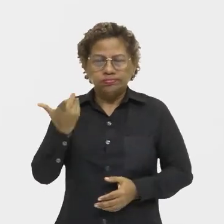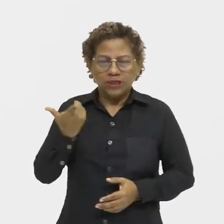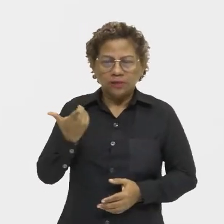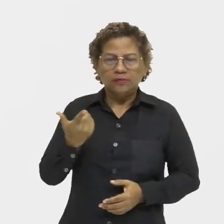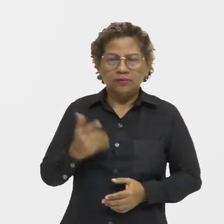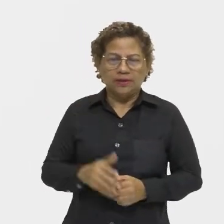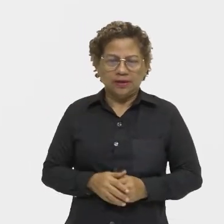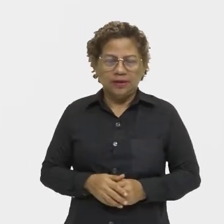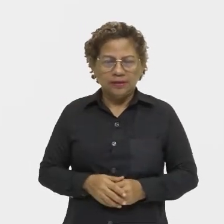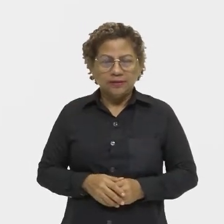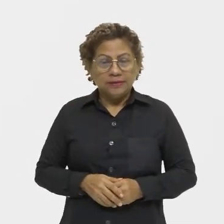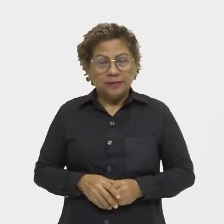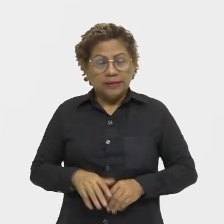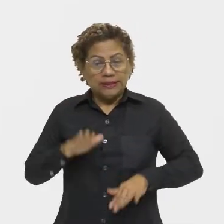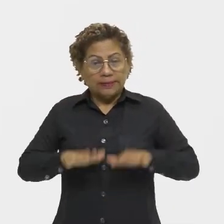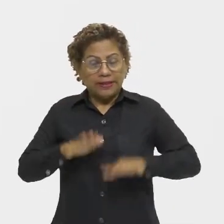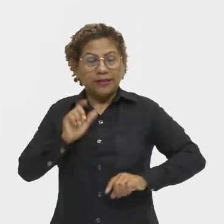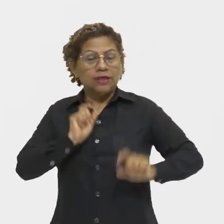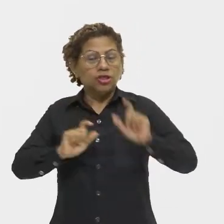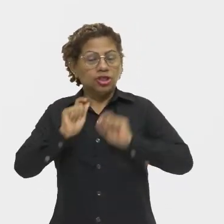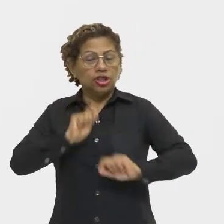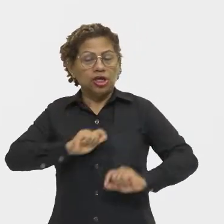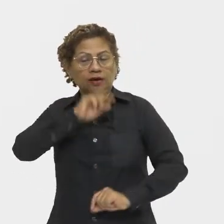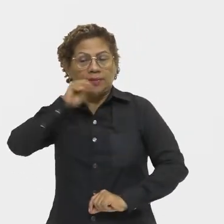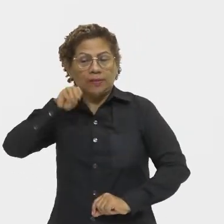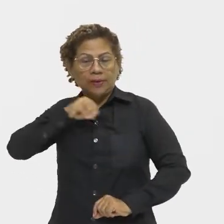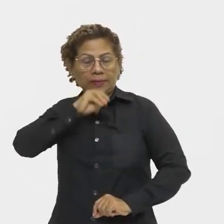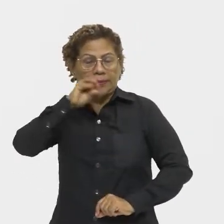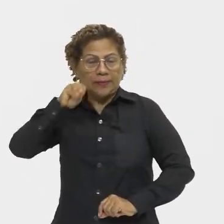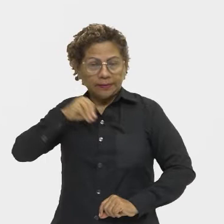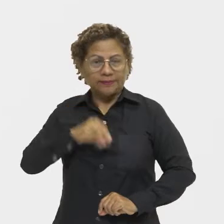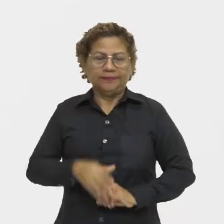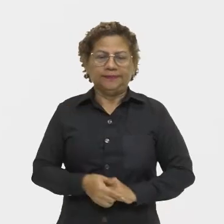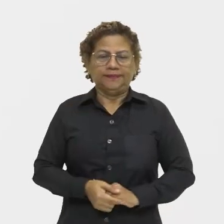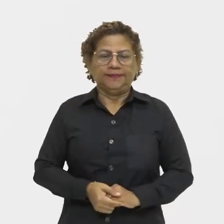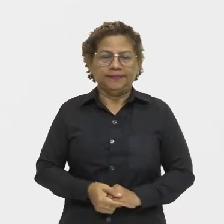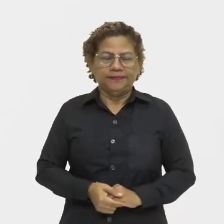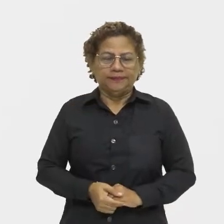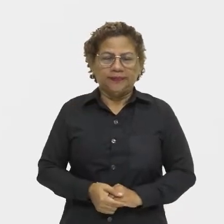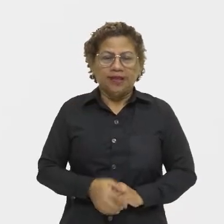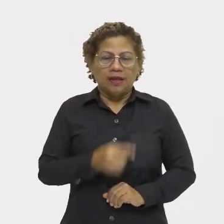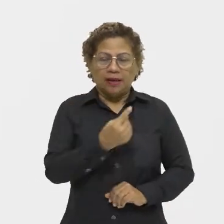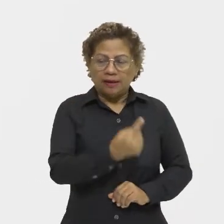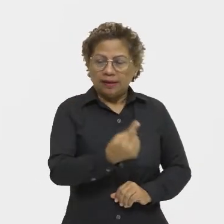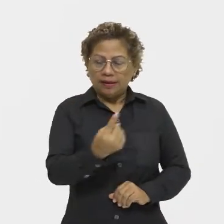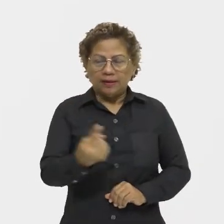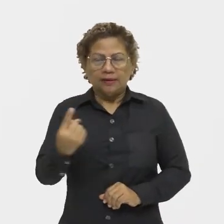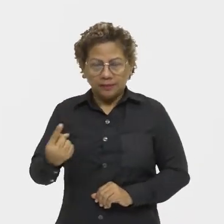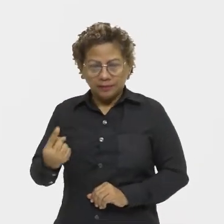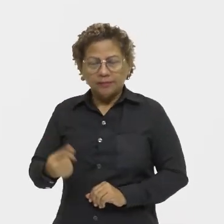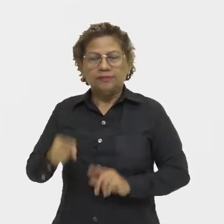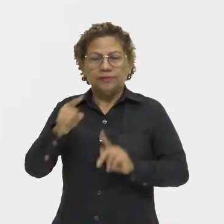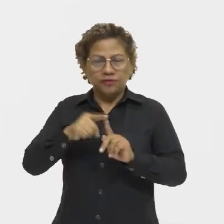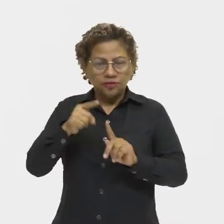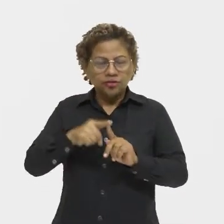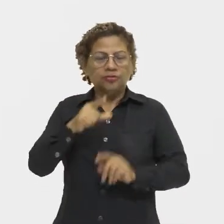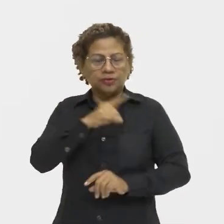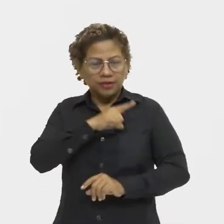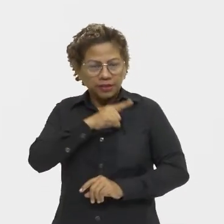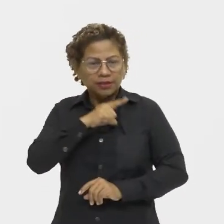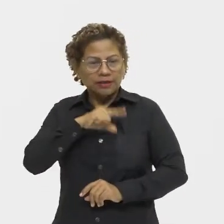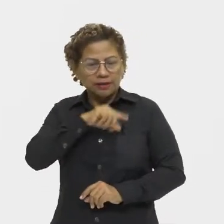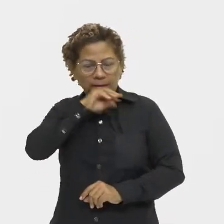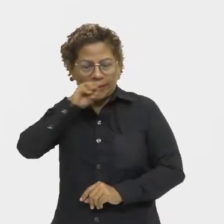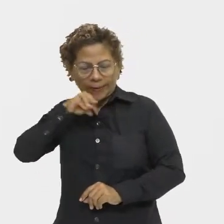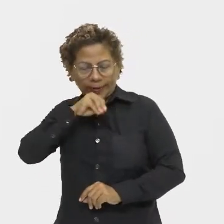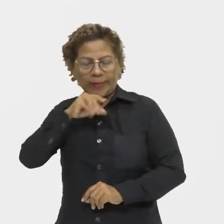linguagem segundo a intenção do falante, ou seja, cada tipo de função da linguagem ela vai ter